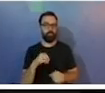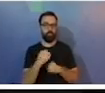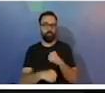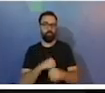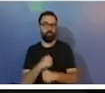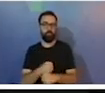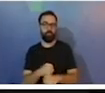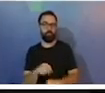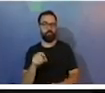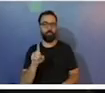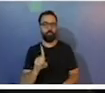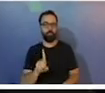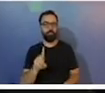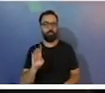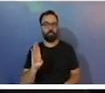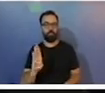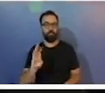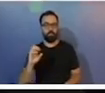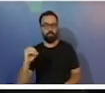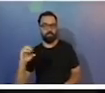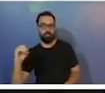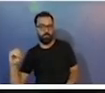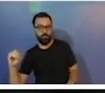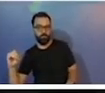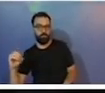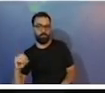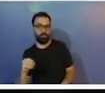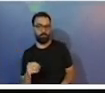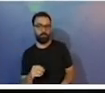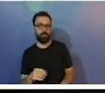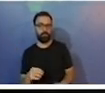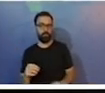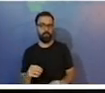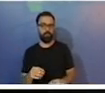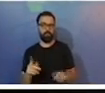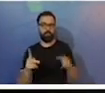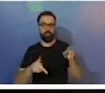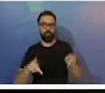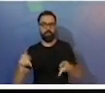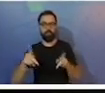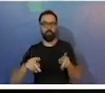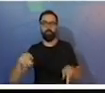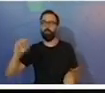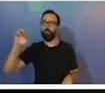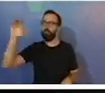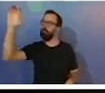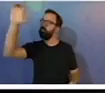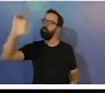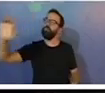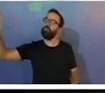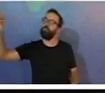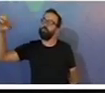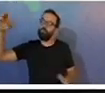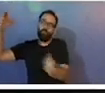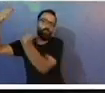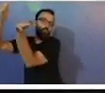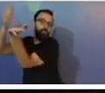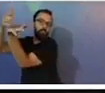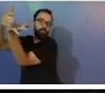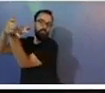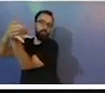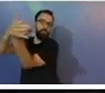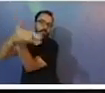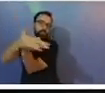em 1400, tá? Os europeus iniciaram a navegação pelos oceanos e até